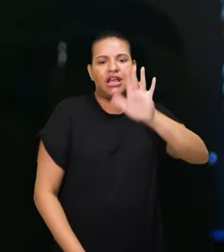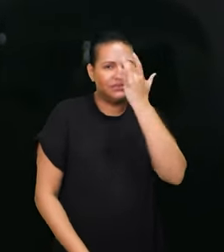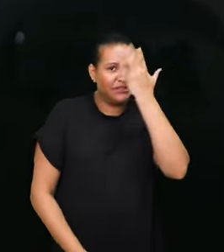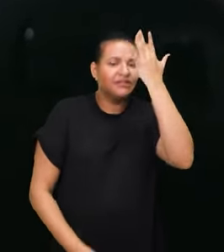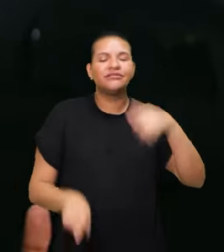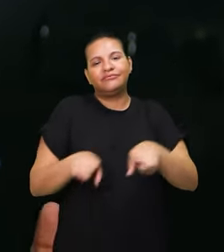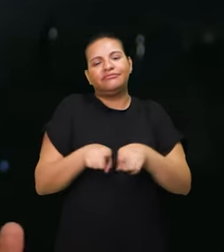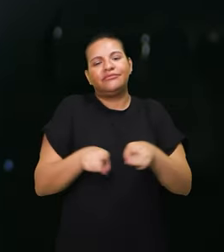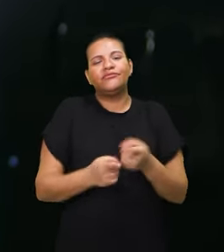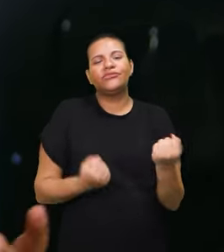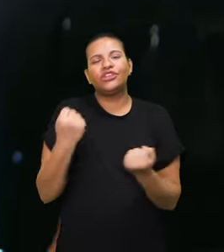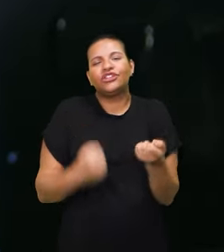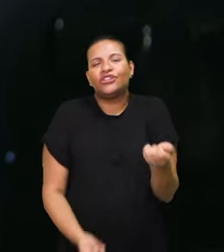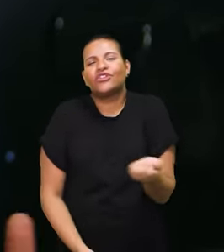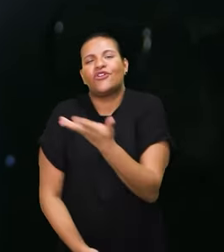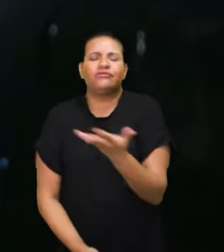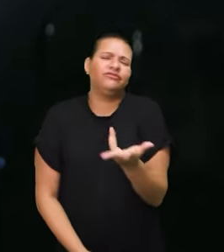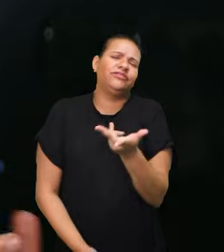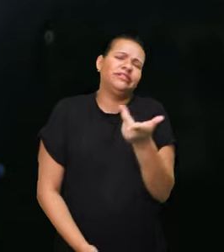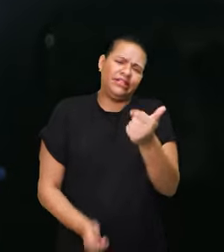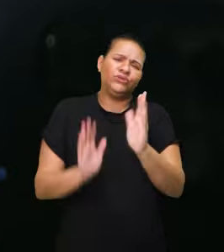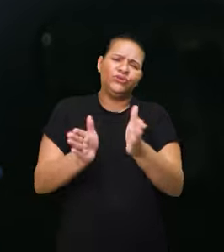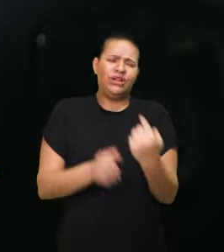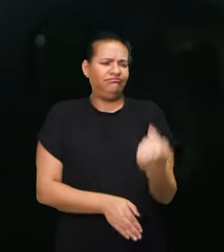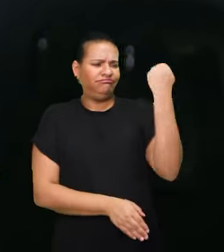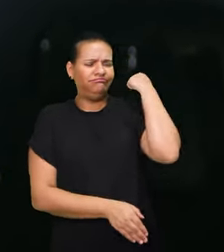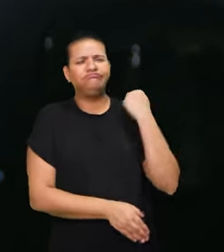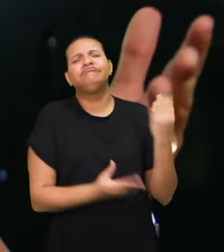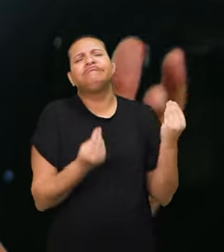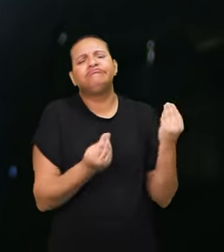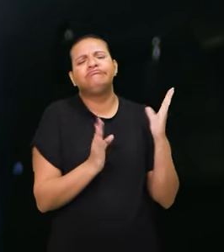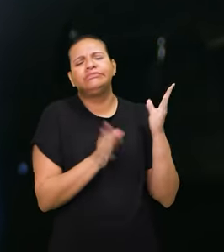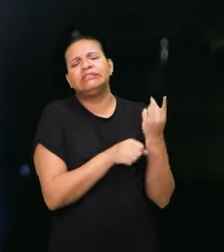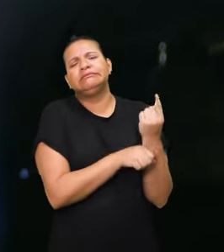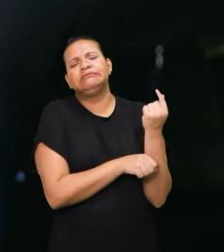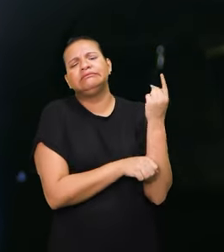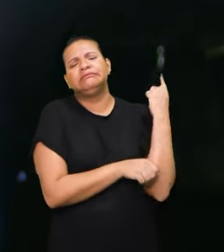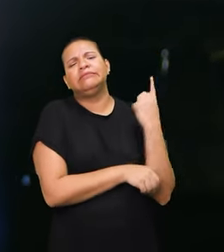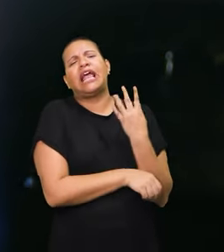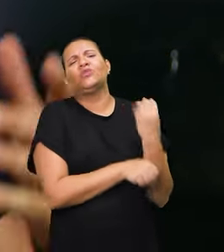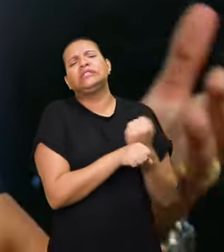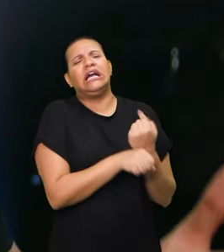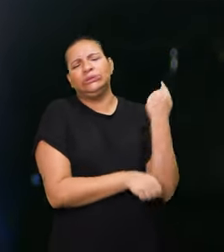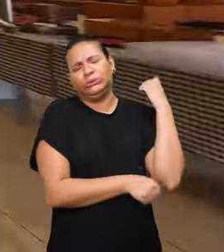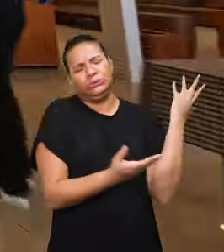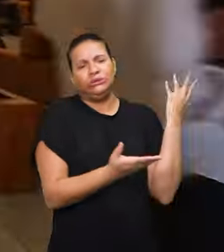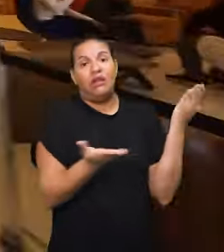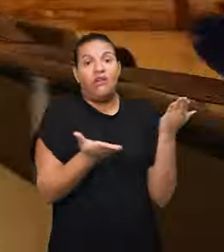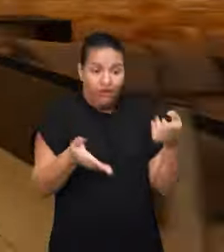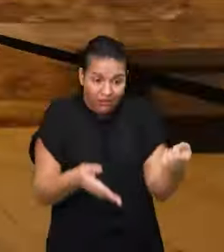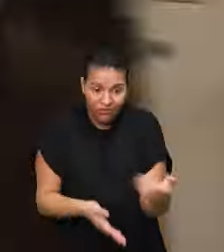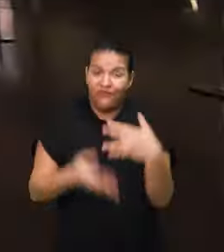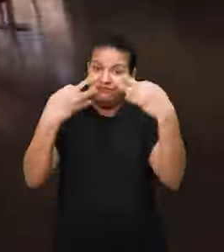e principalmente algo novo né O carro nosso é fantástico Mas já tem 14 anos como era o seu telefone 14 anos atrás tua televisão seu carro na Rua